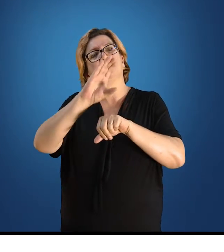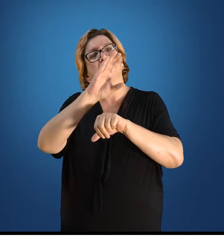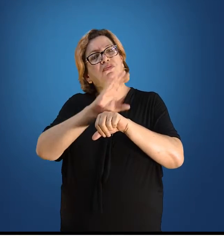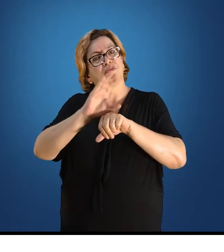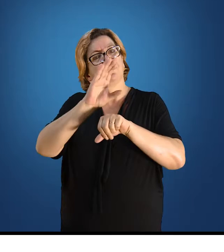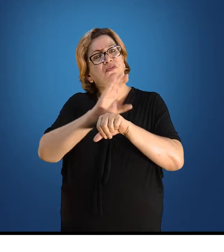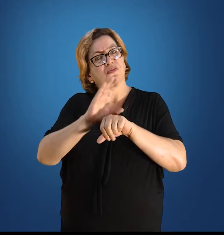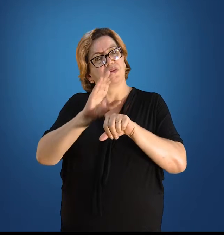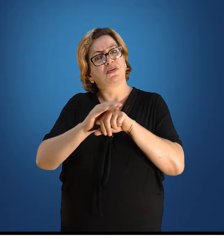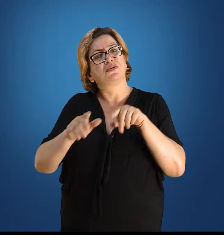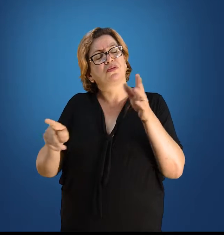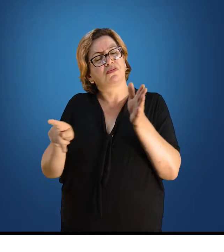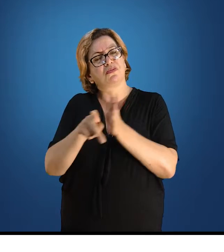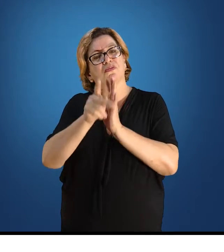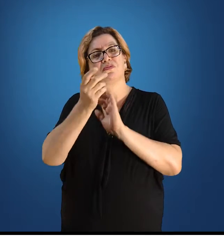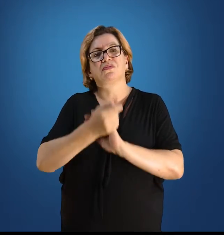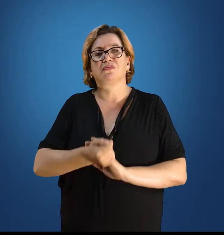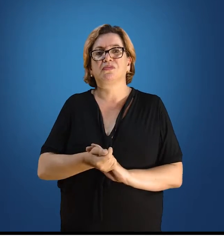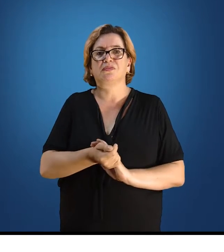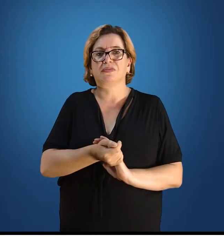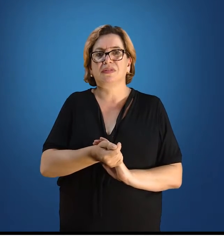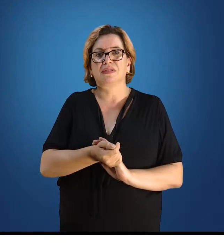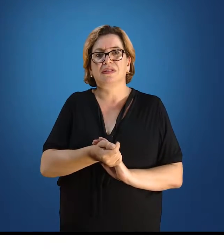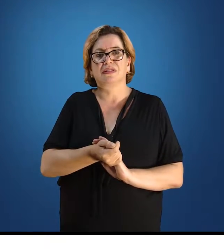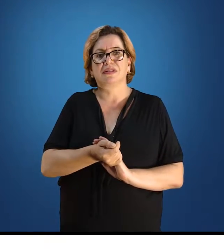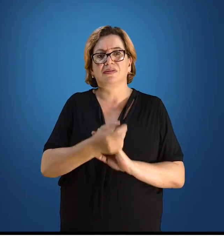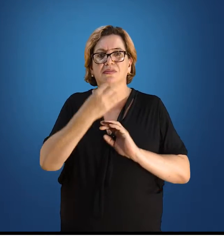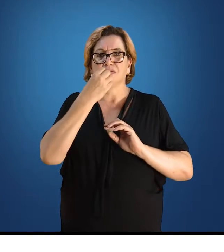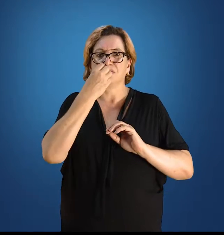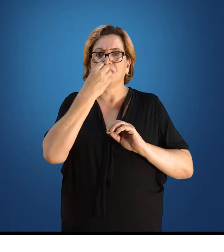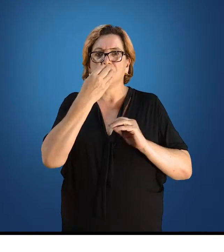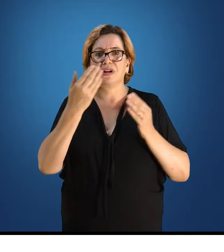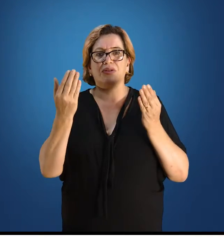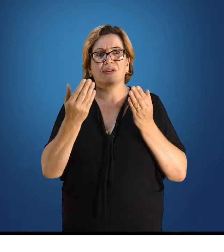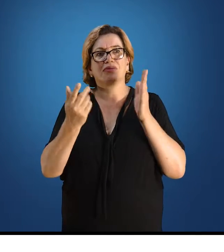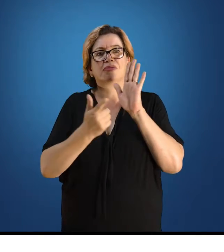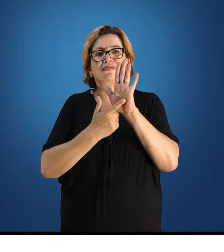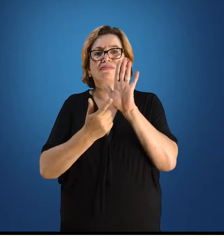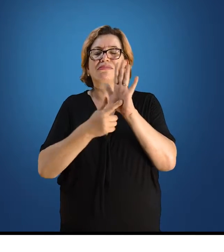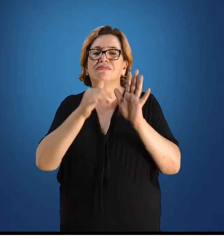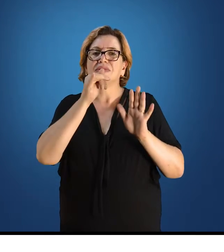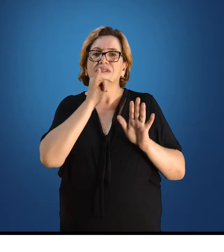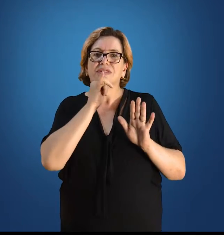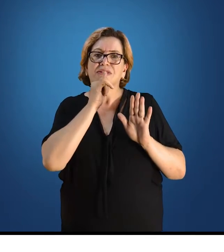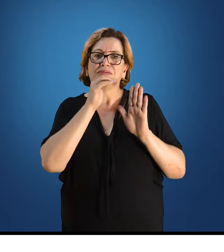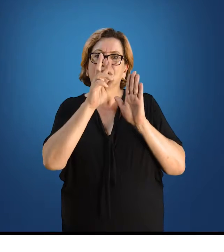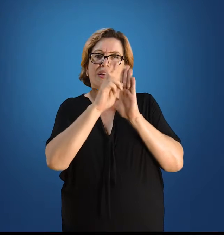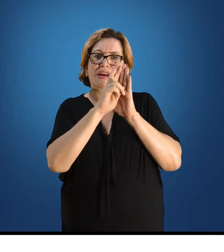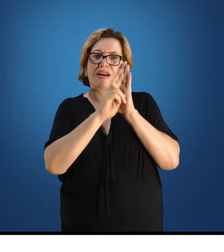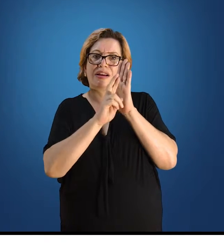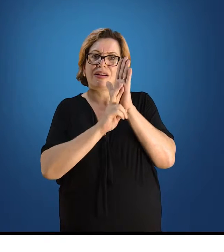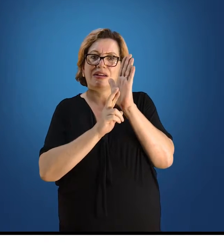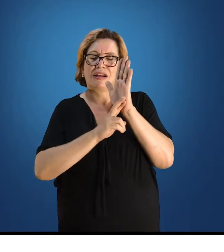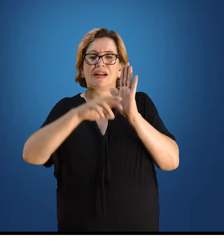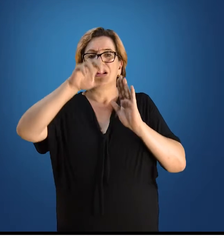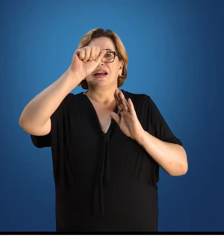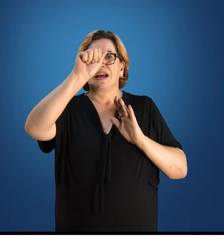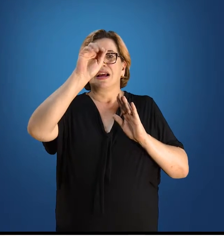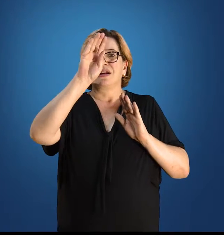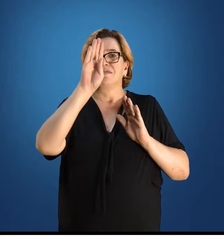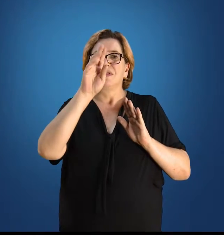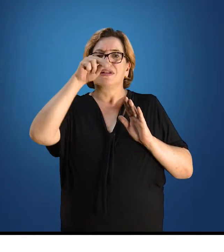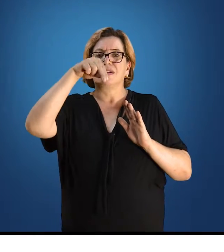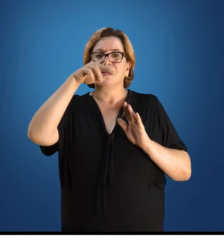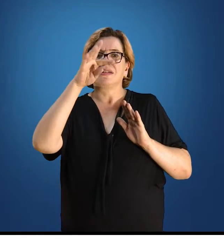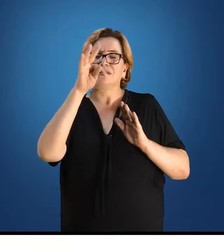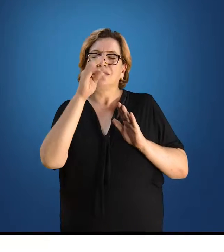nesse tipo de software. Bom, agora eu vou apresentar alguns exemplos da norma ABNT 6023, que é a principal